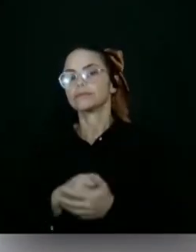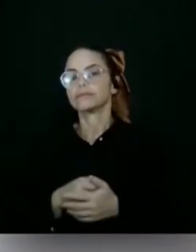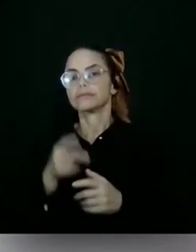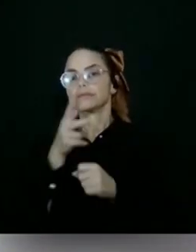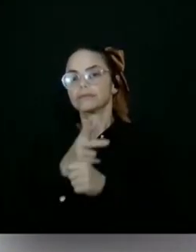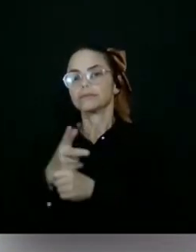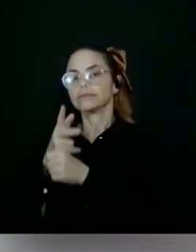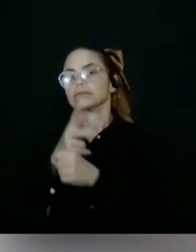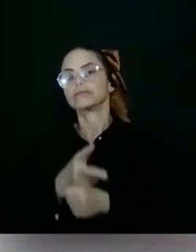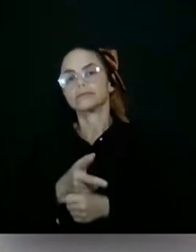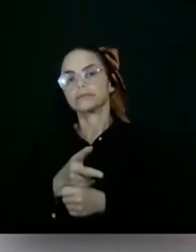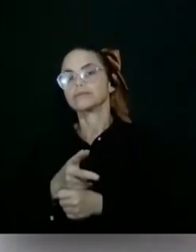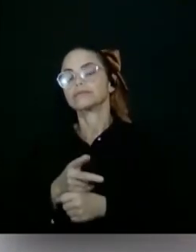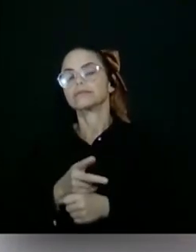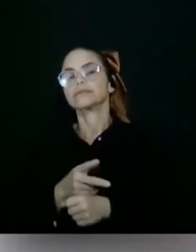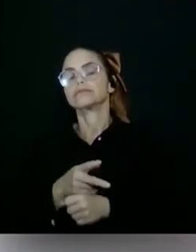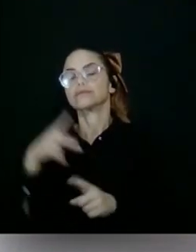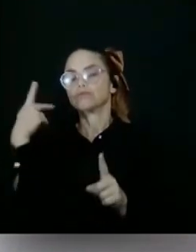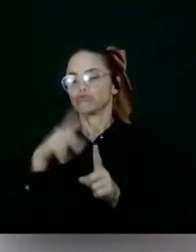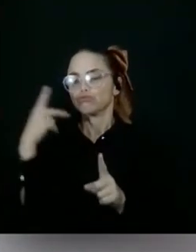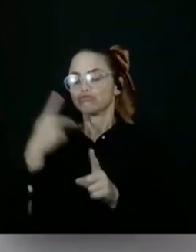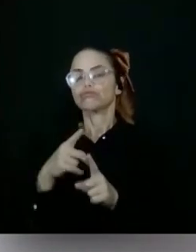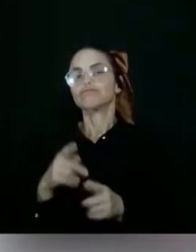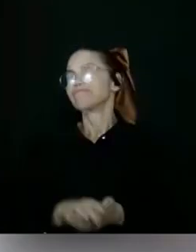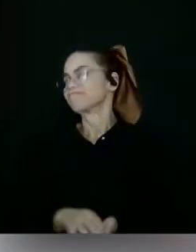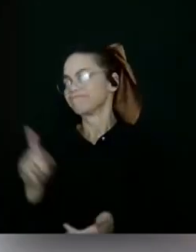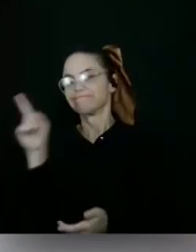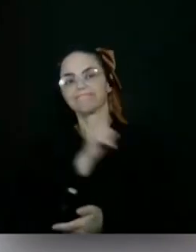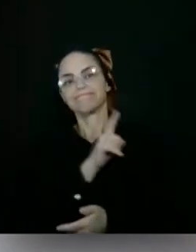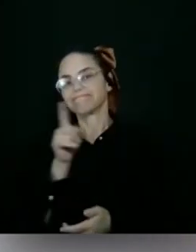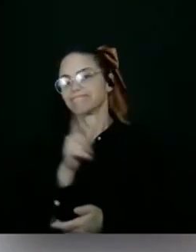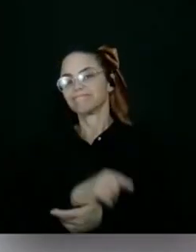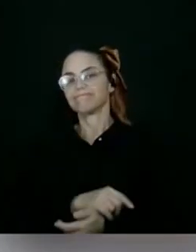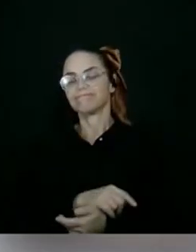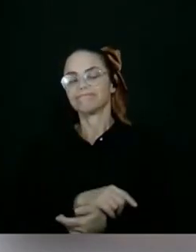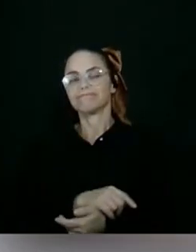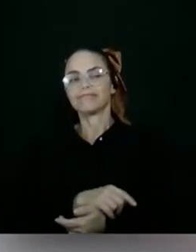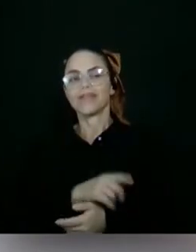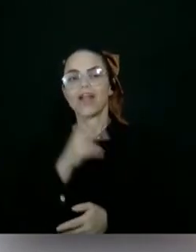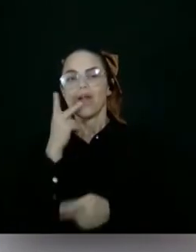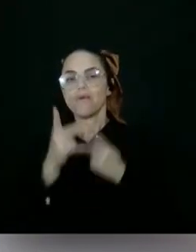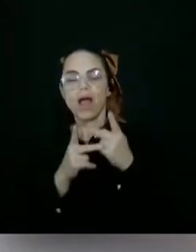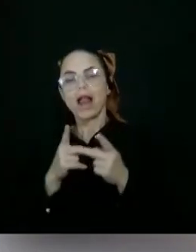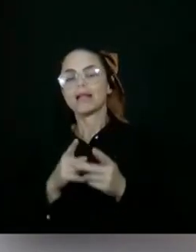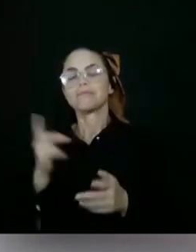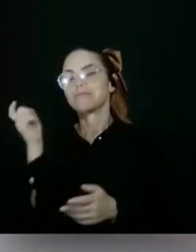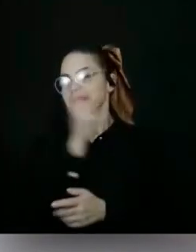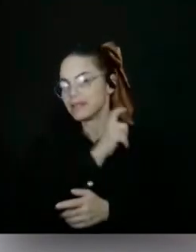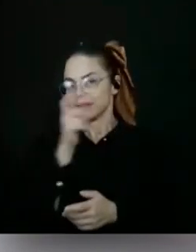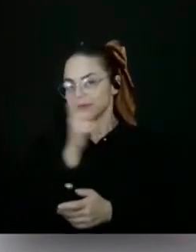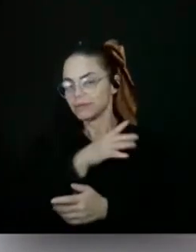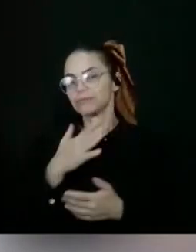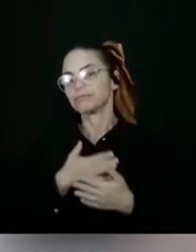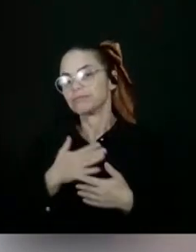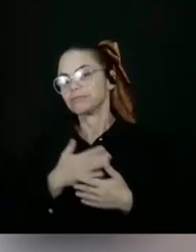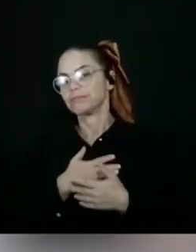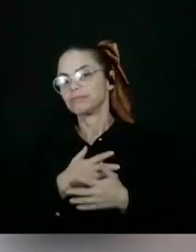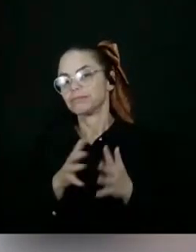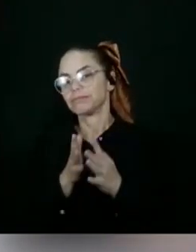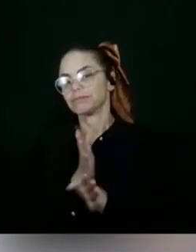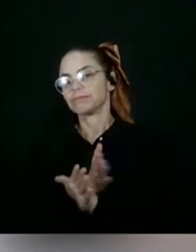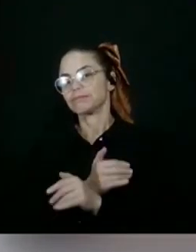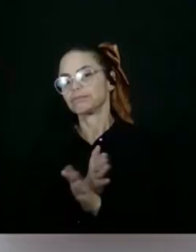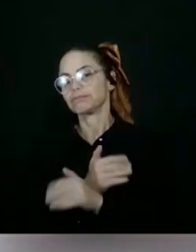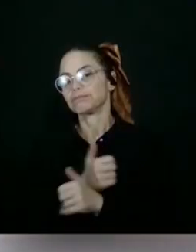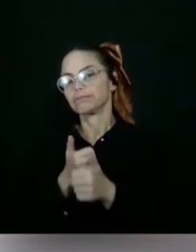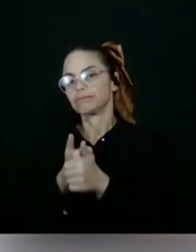que estavam, depois um vídeo que eles não estavam, um contradiz, assim, eu mesmo, no caso, fico perdido quando estou acompanhando,